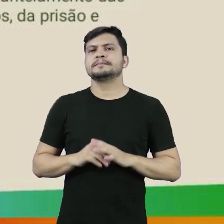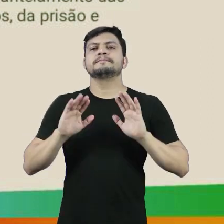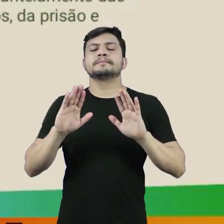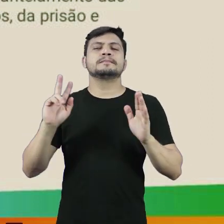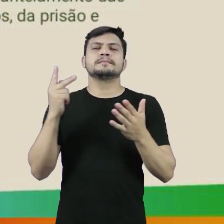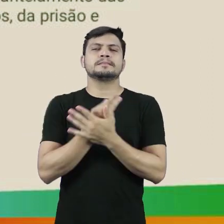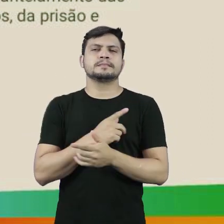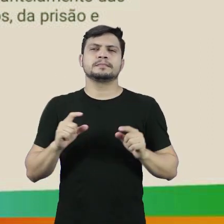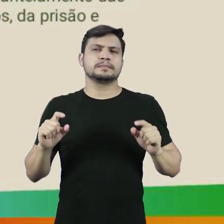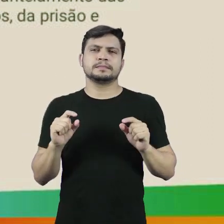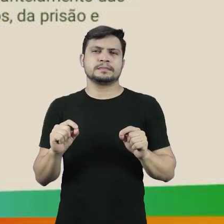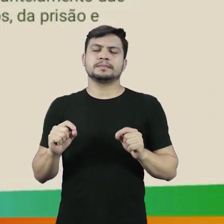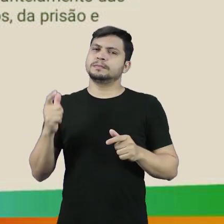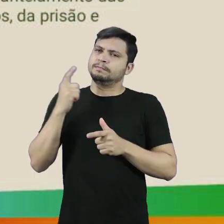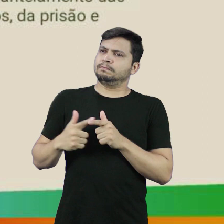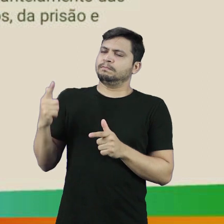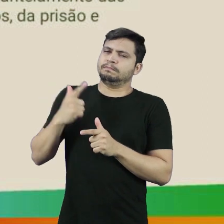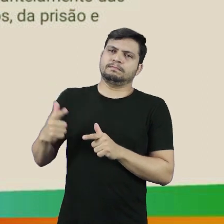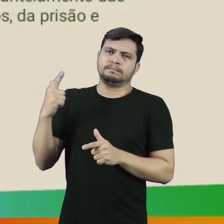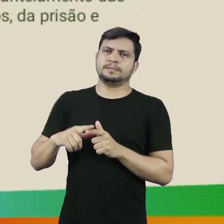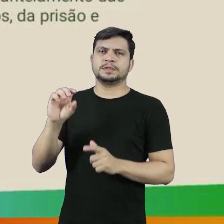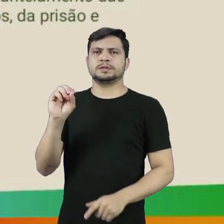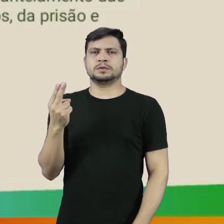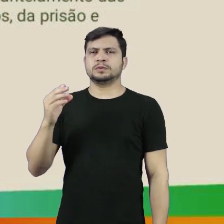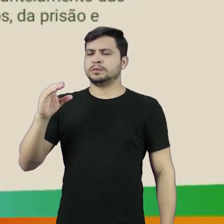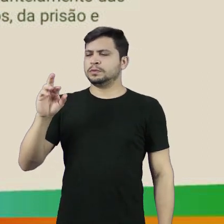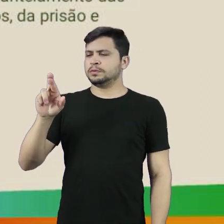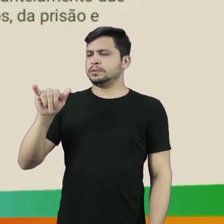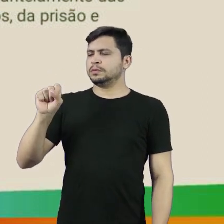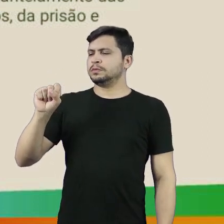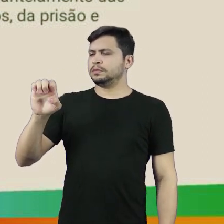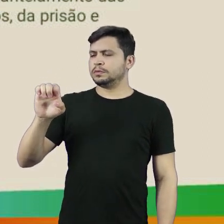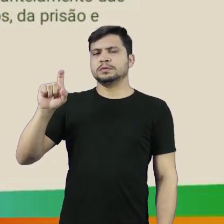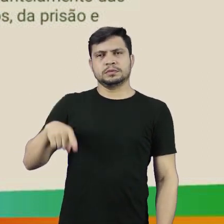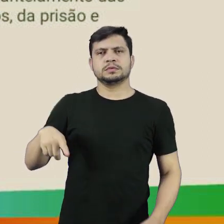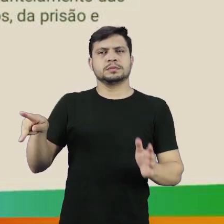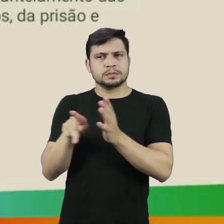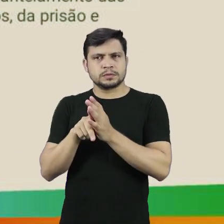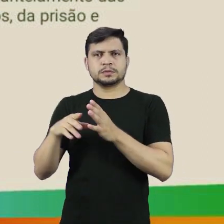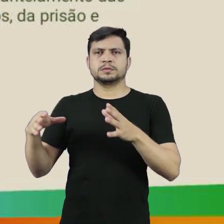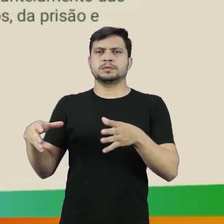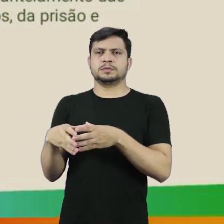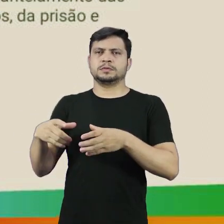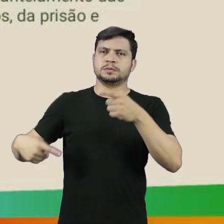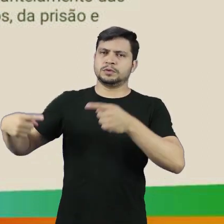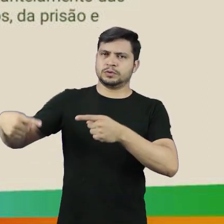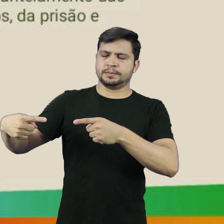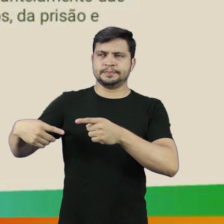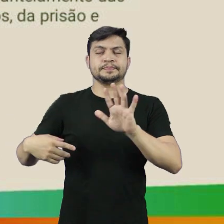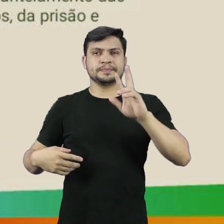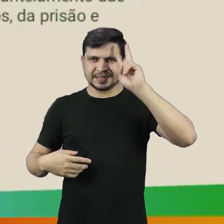ou crise aguda dos partidos políticos. Lembrar que na ditadura militar os partidos políticos foram suspensos. Aqui no Brasil, por exemplo,